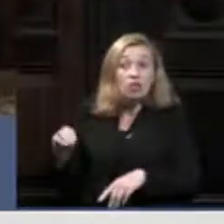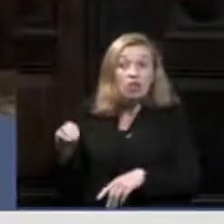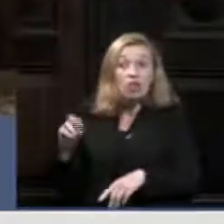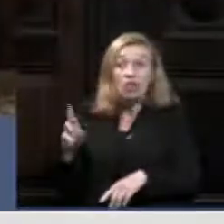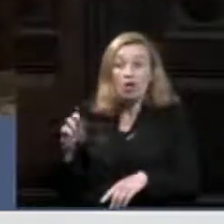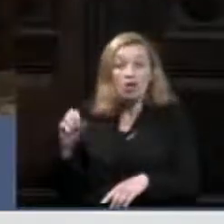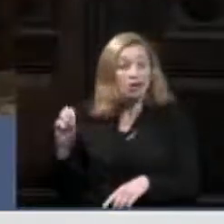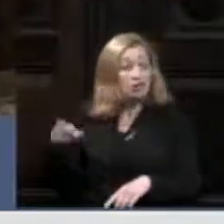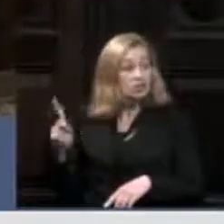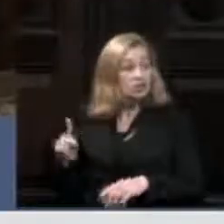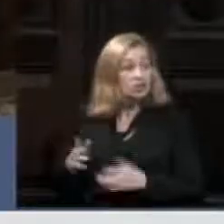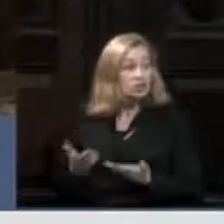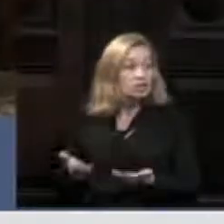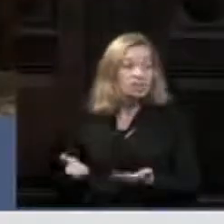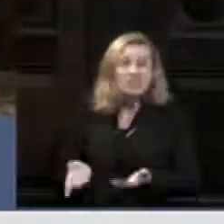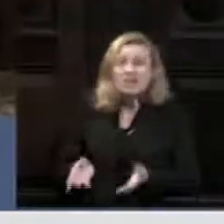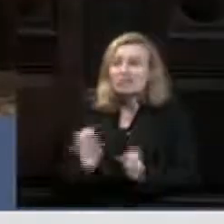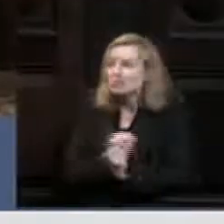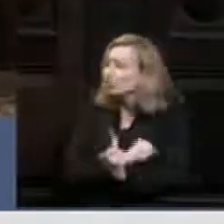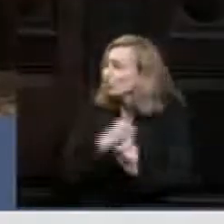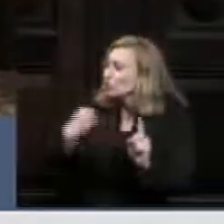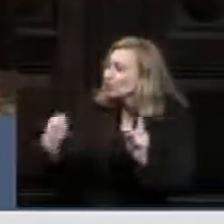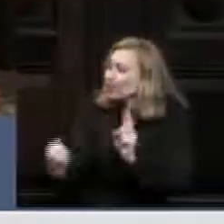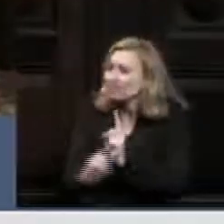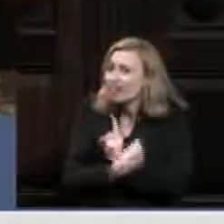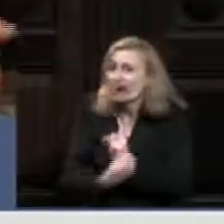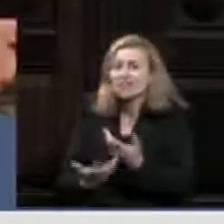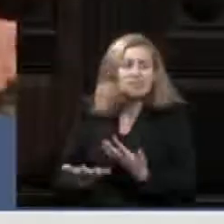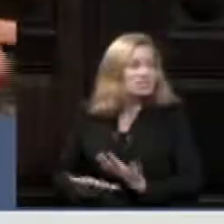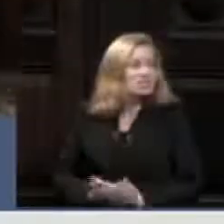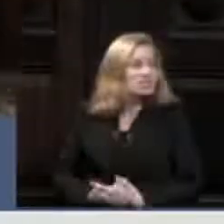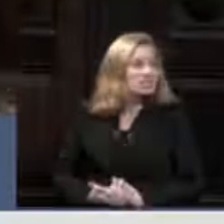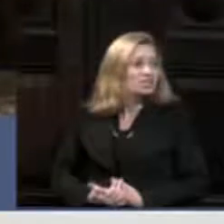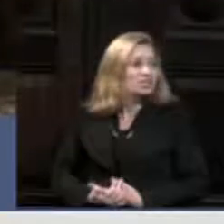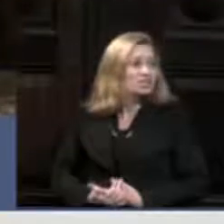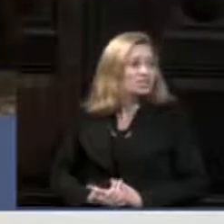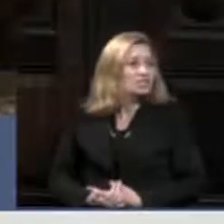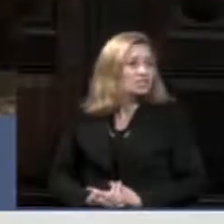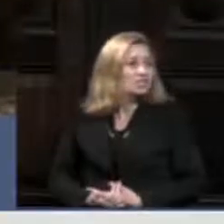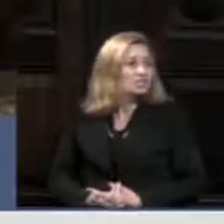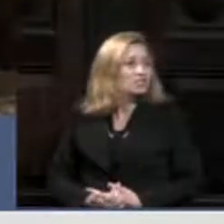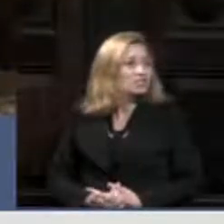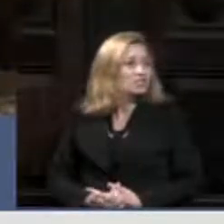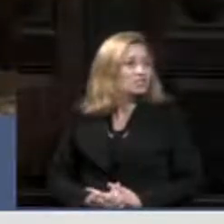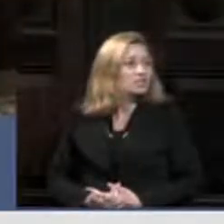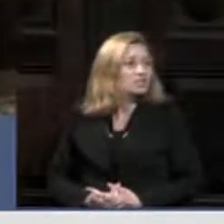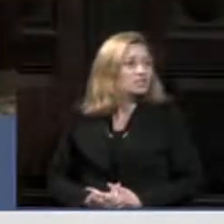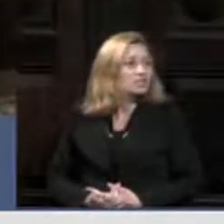E na sociedade tem essas